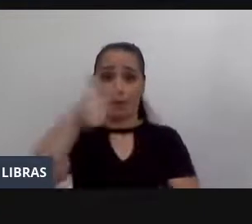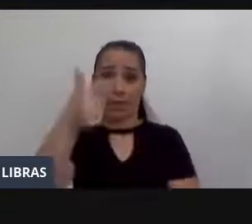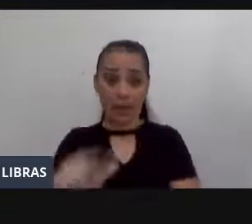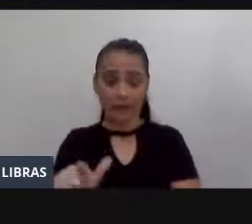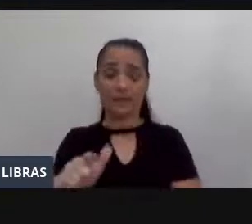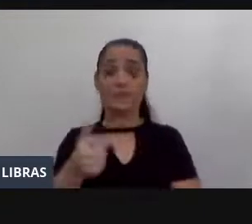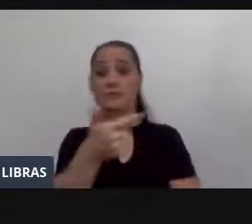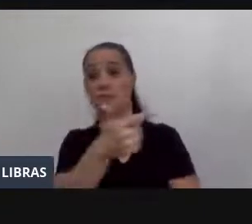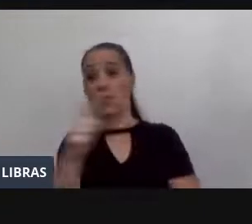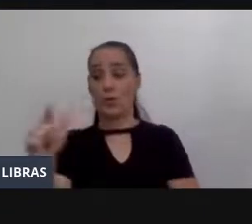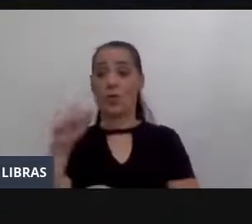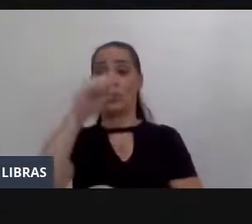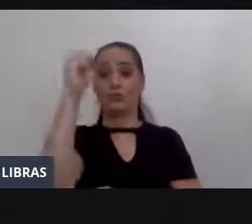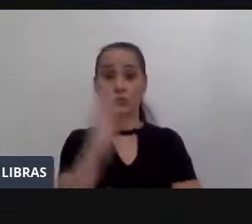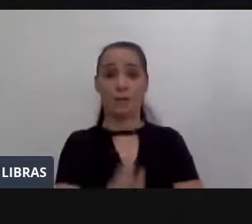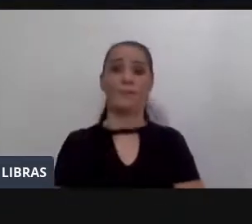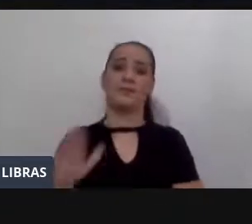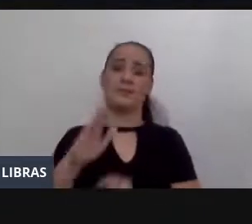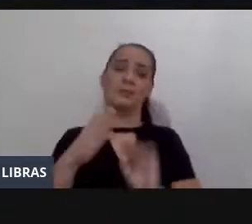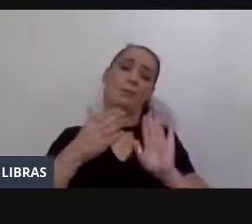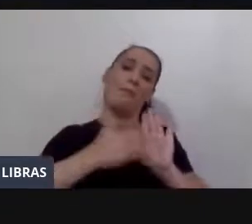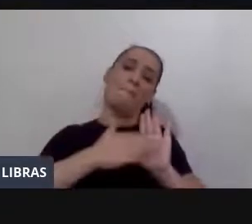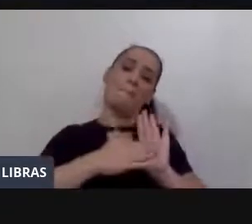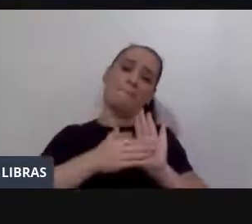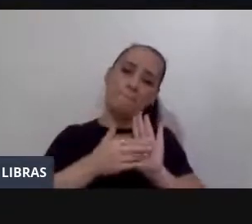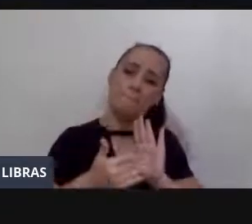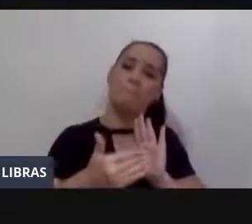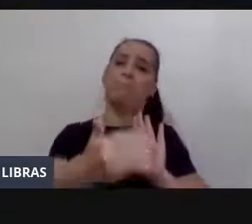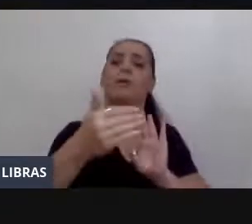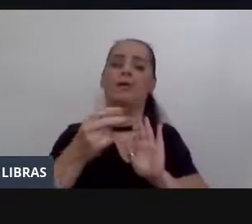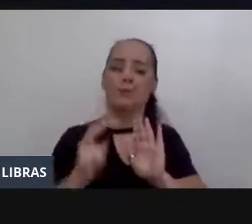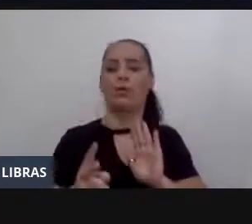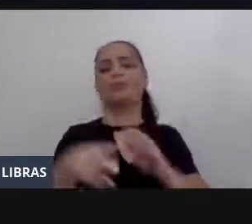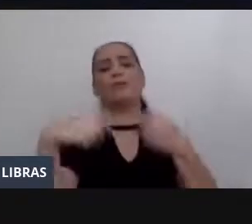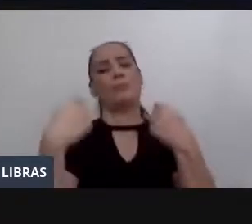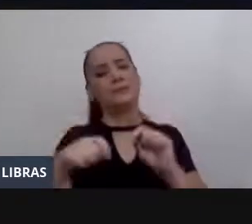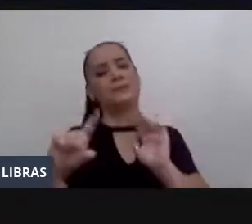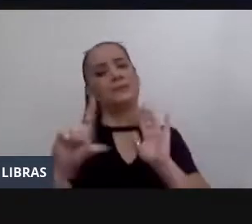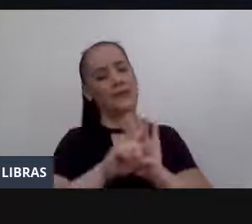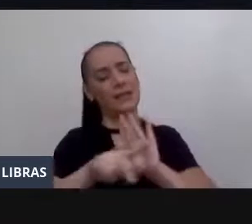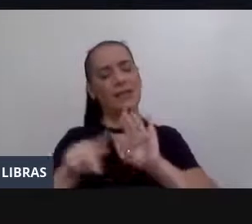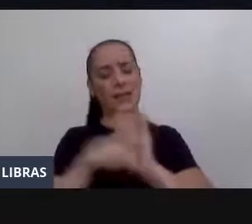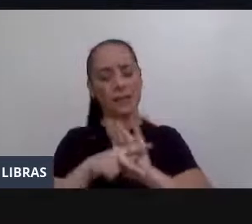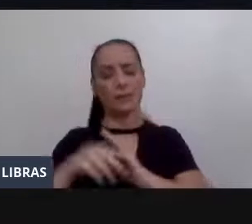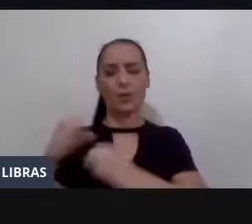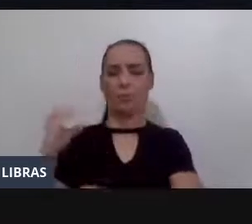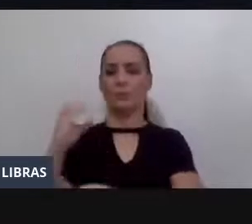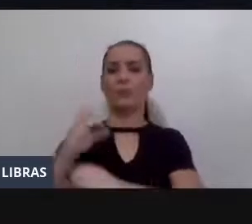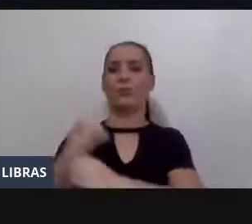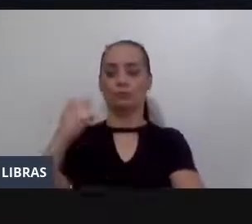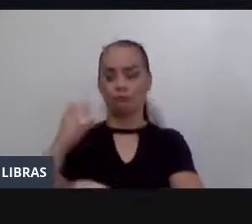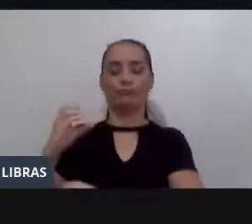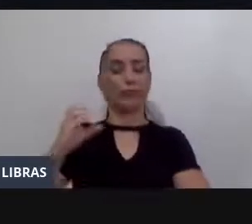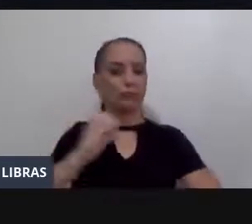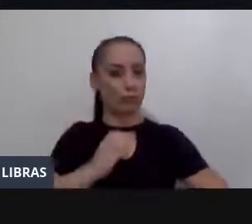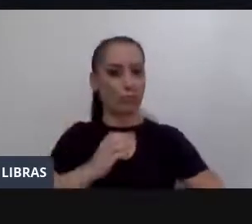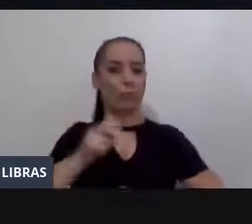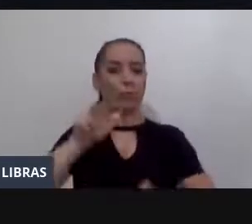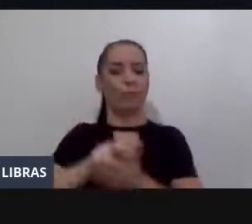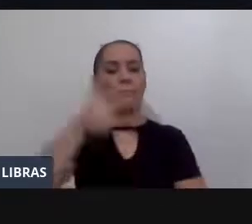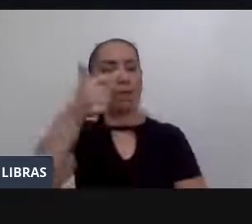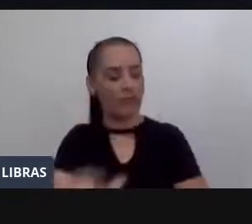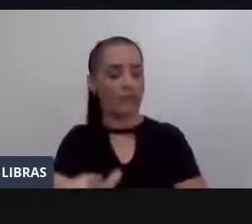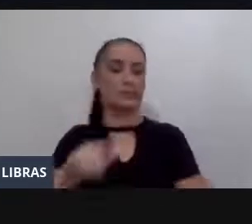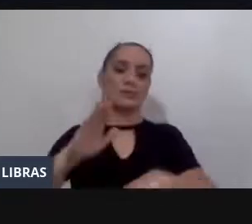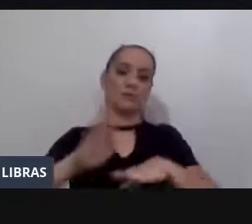gente precisa seguir adiante, senadora. A gente precisa de uma lei de revalidação de diplomas, a gente precisa entender melhor o que está